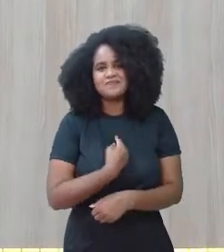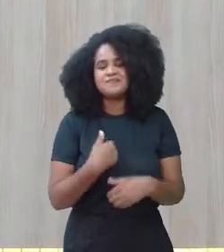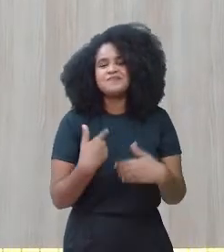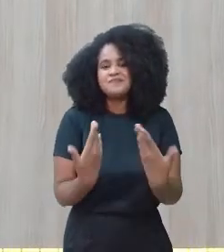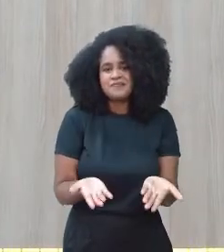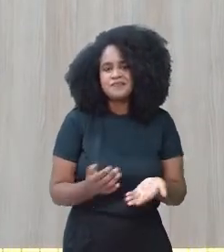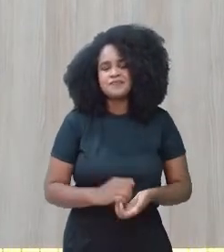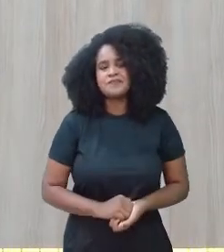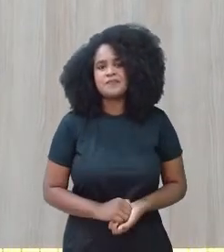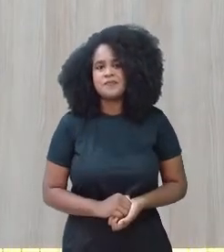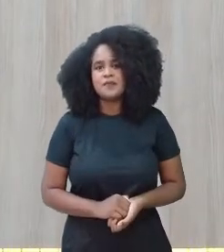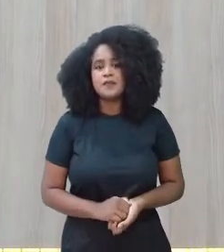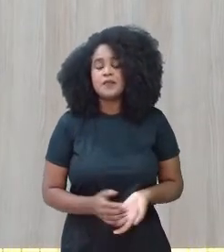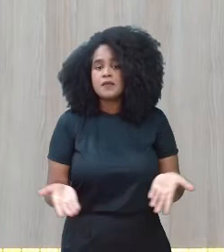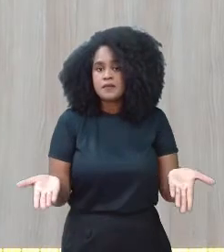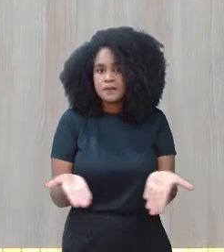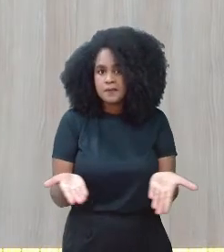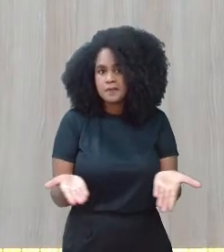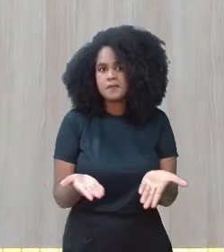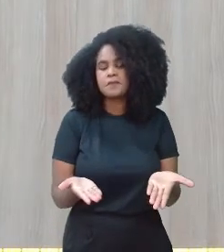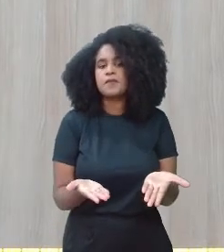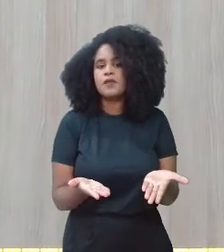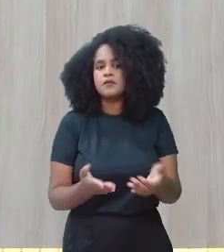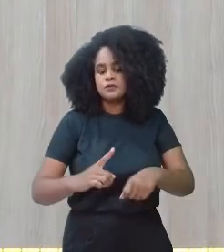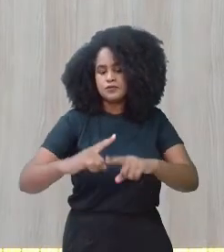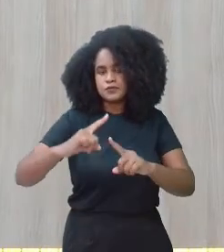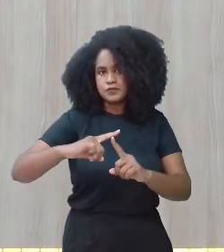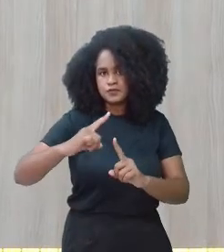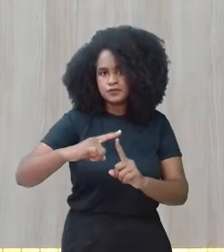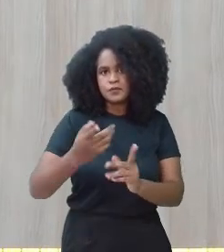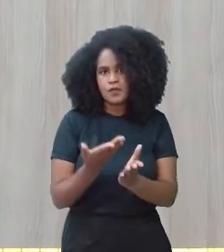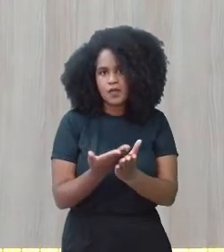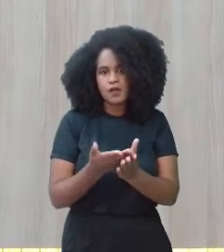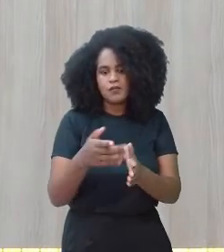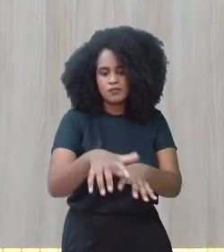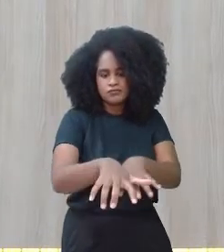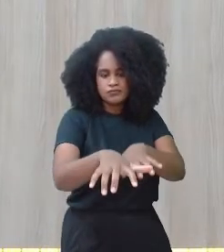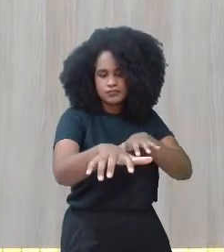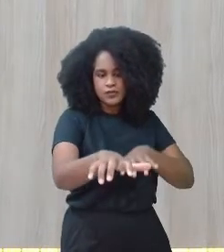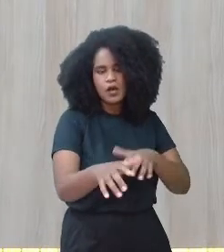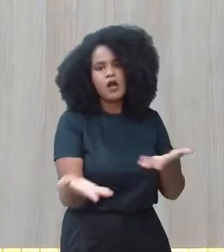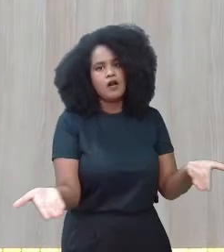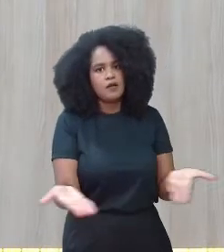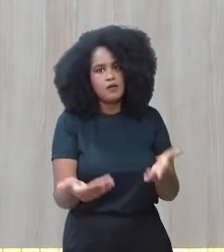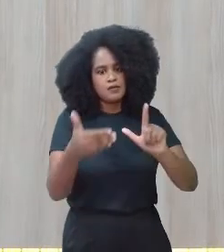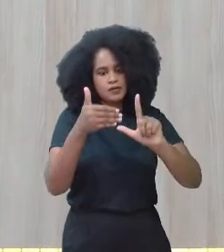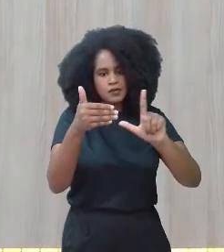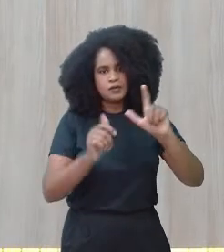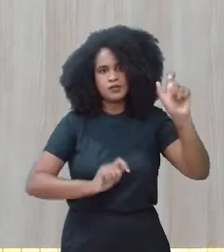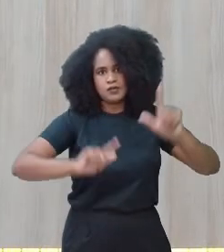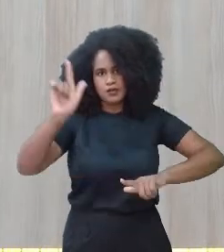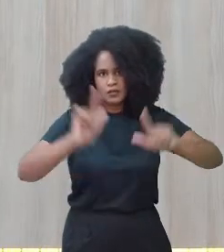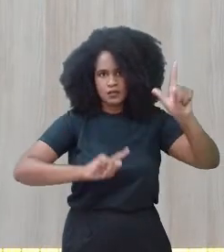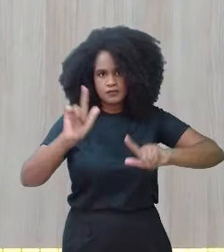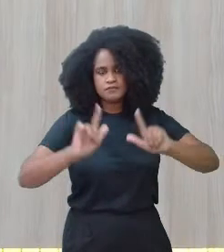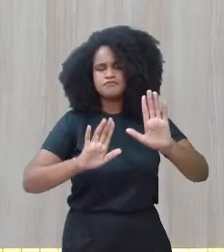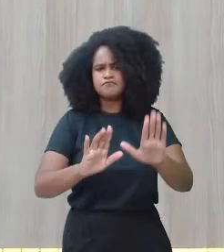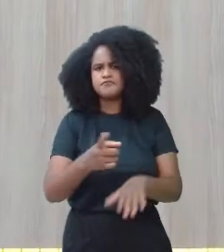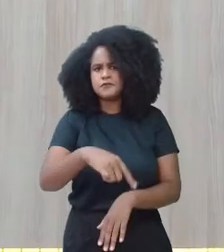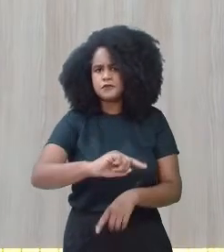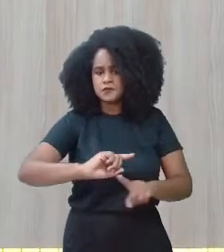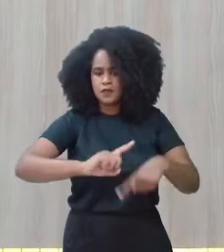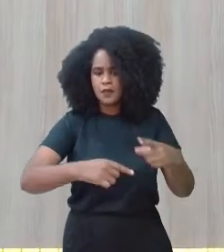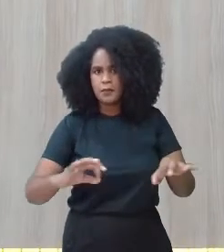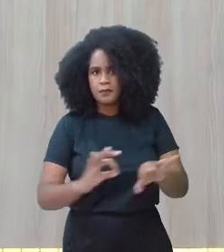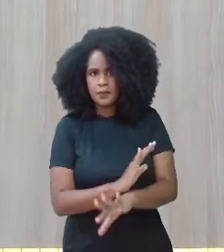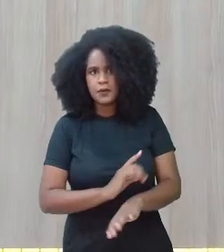Então, gente, nosso formato de aula é um formato digital. A gente tem, nesse momento, a aula sendo transmitida ao vivo pela TV, mas você pode acessar